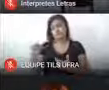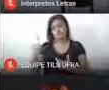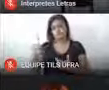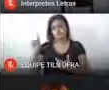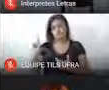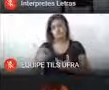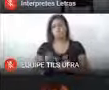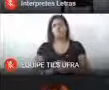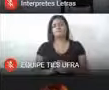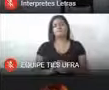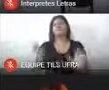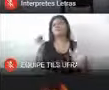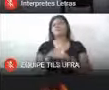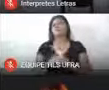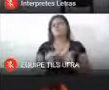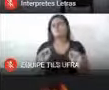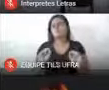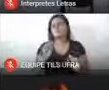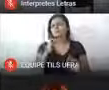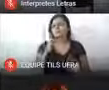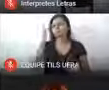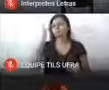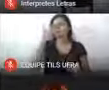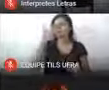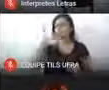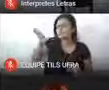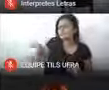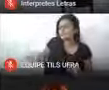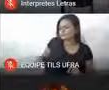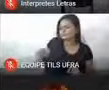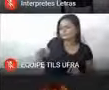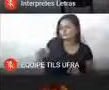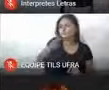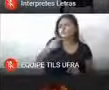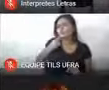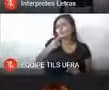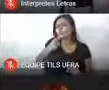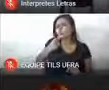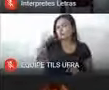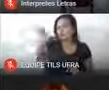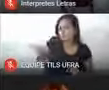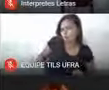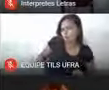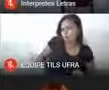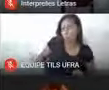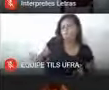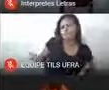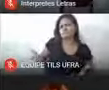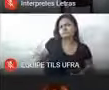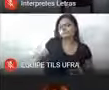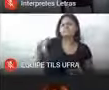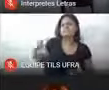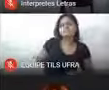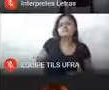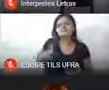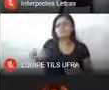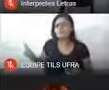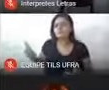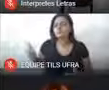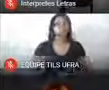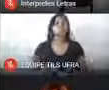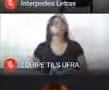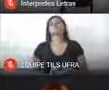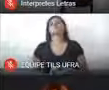masculino? Pergunta do Atlas Linguístico do Brasil. Mesma pergunta da doutor, questionário, doutor, essa questão aí.